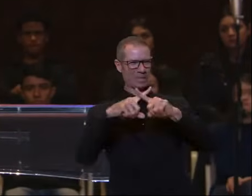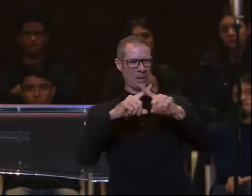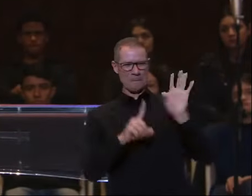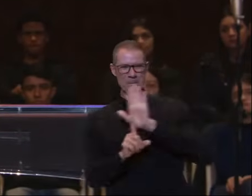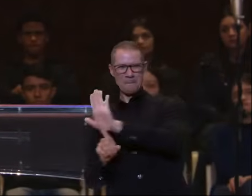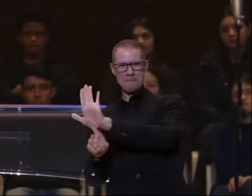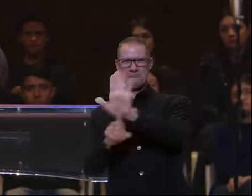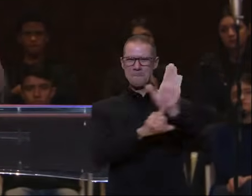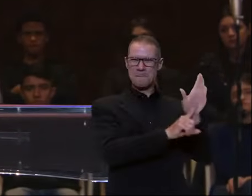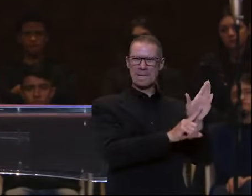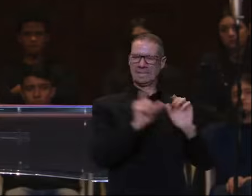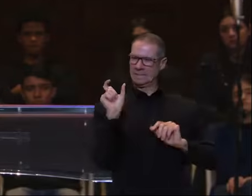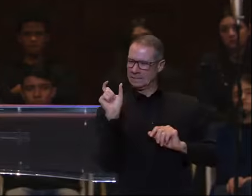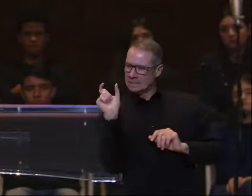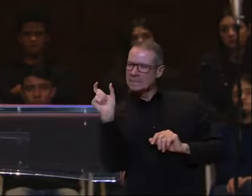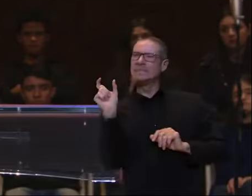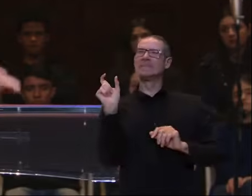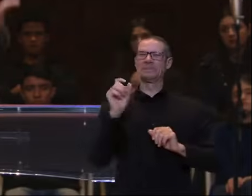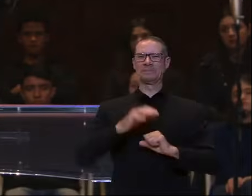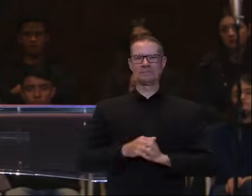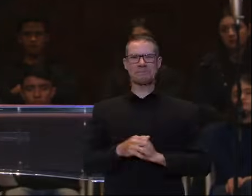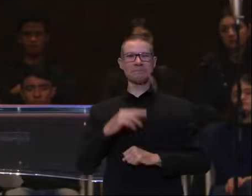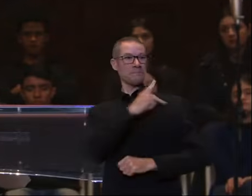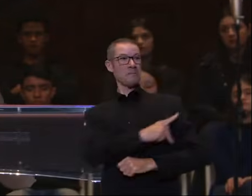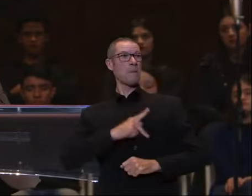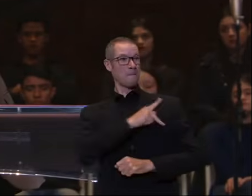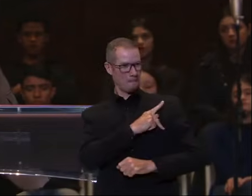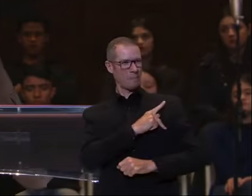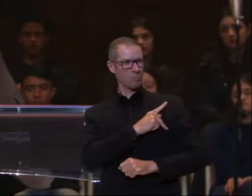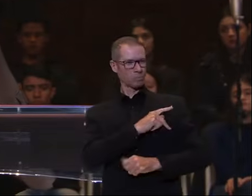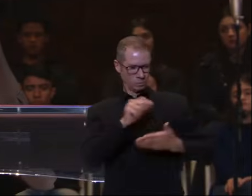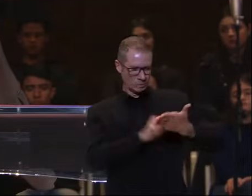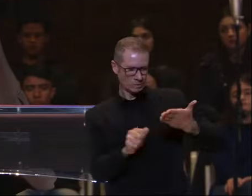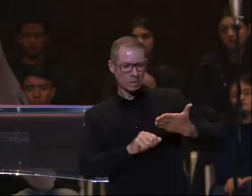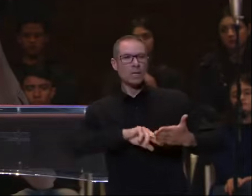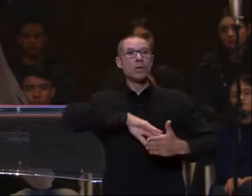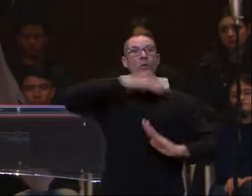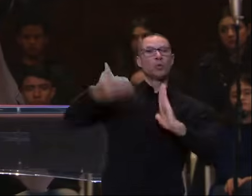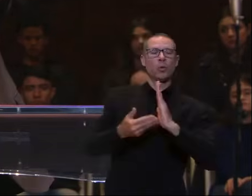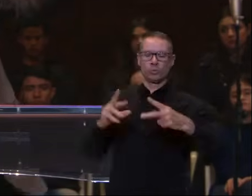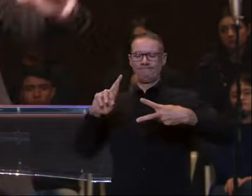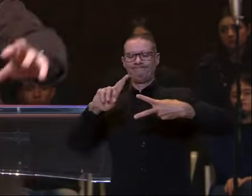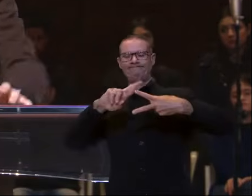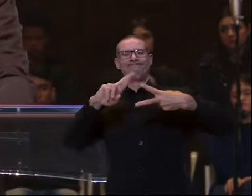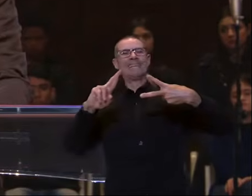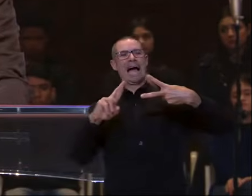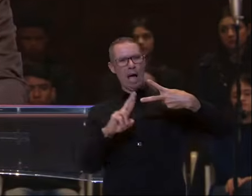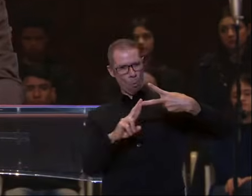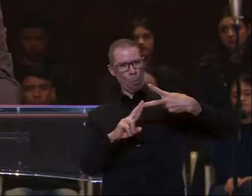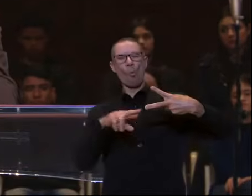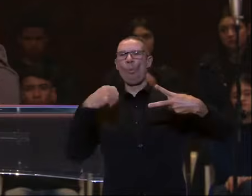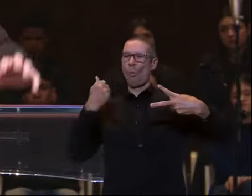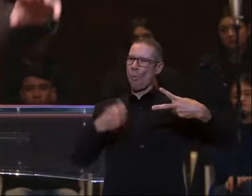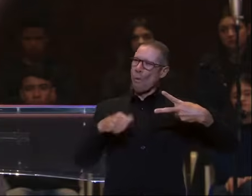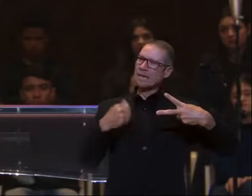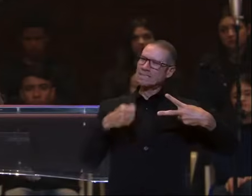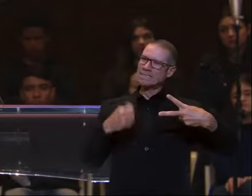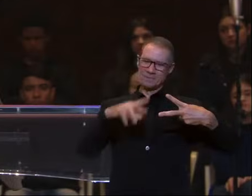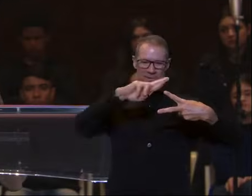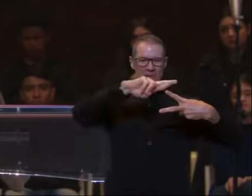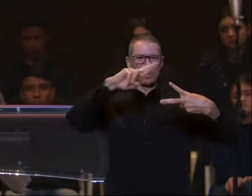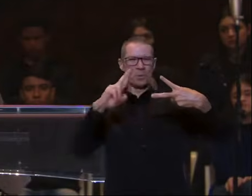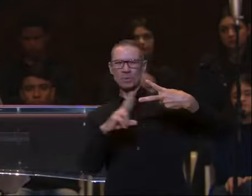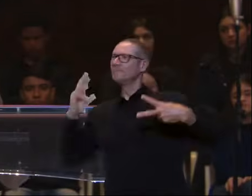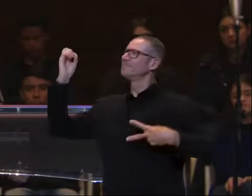essa expressão, ele vai falar, olha, todo recurso que nós precisamos, recursos